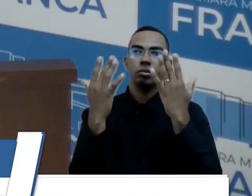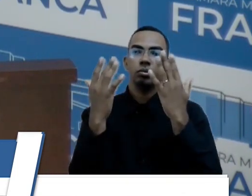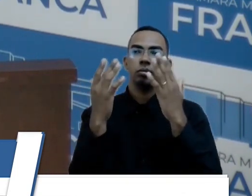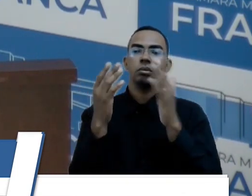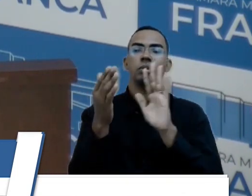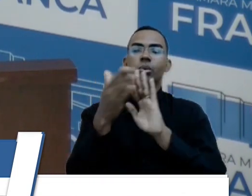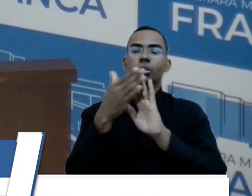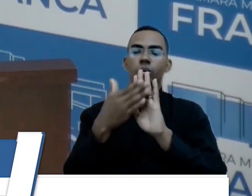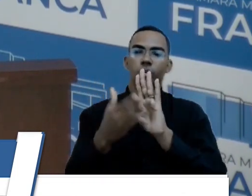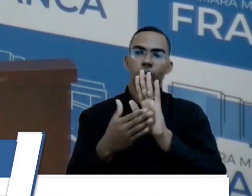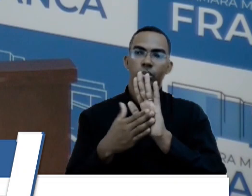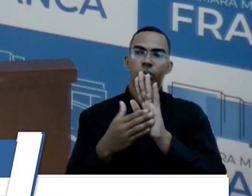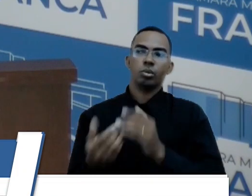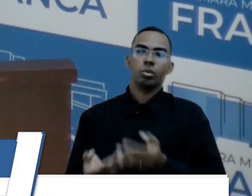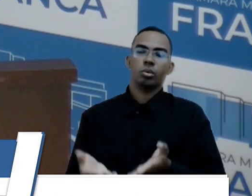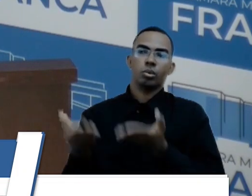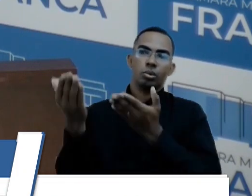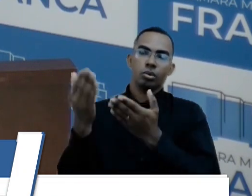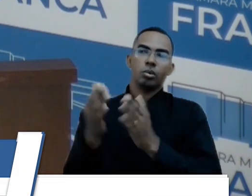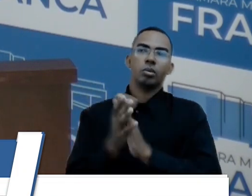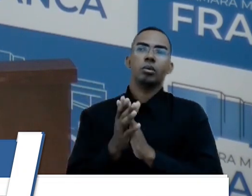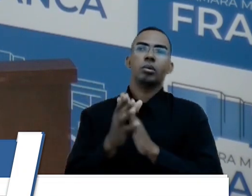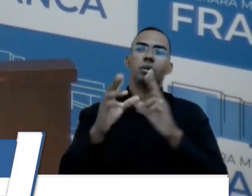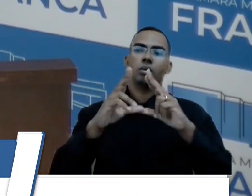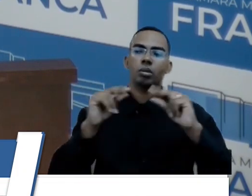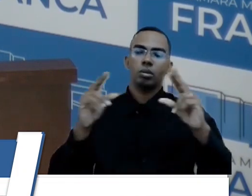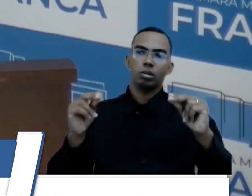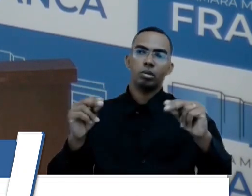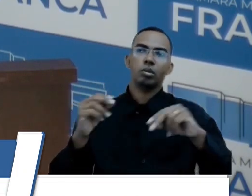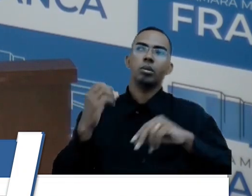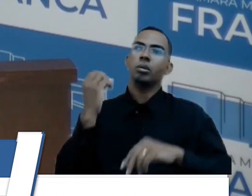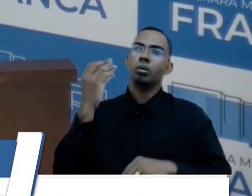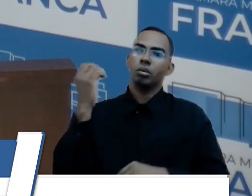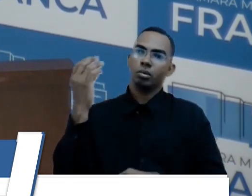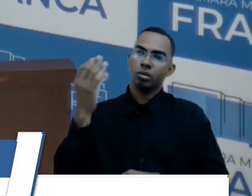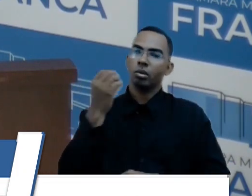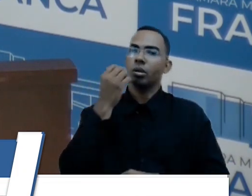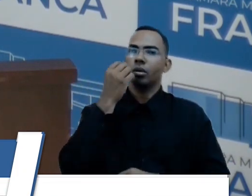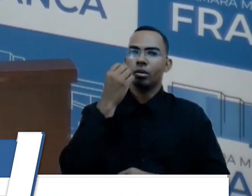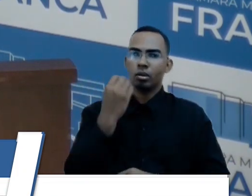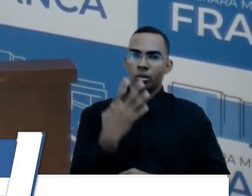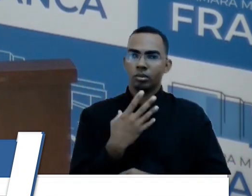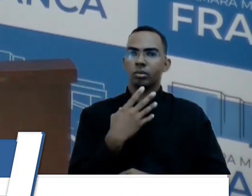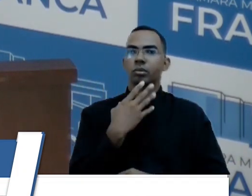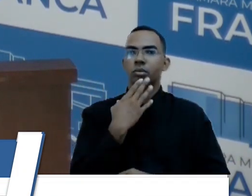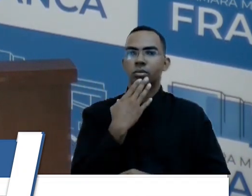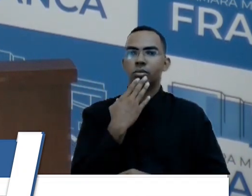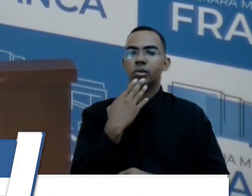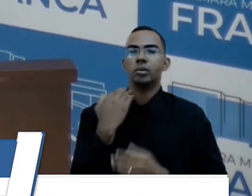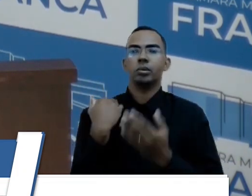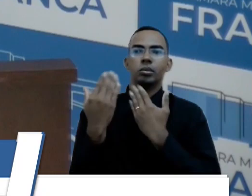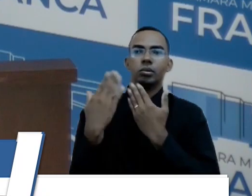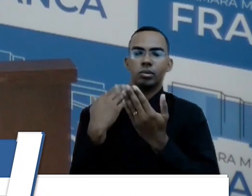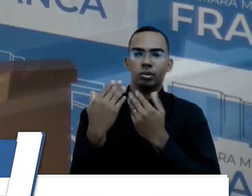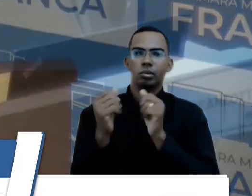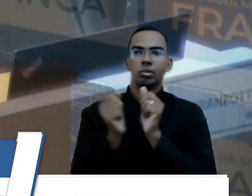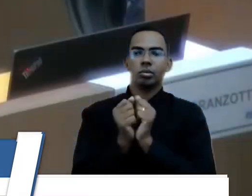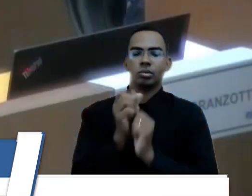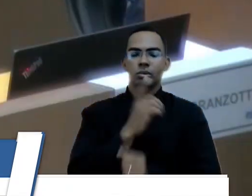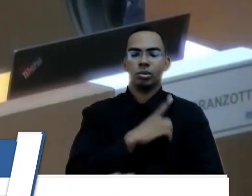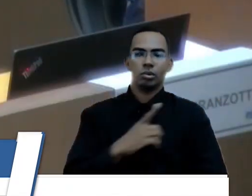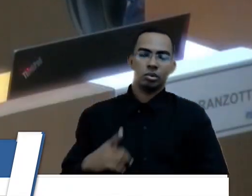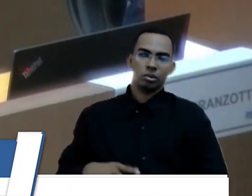você levou até Brasília. Foi uma viagem muito produtiva, né? Nossa conversa com o deputado